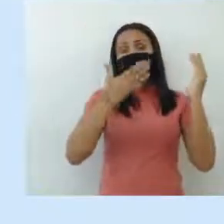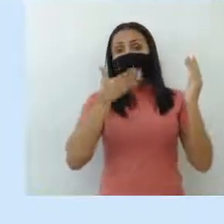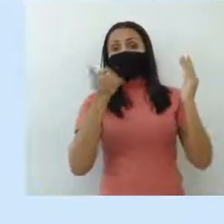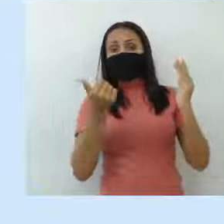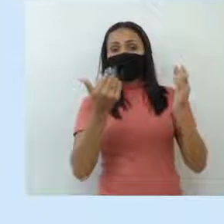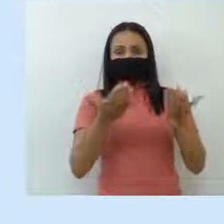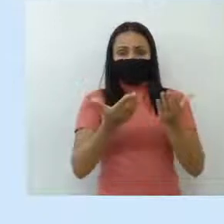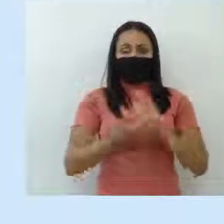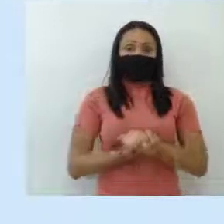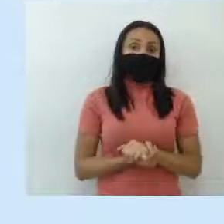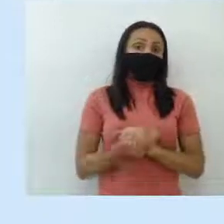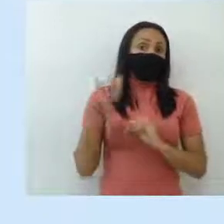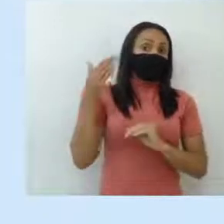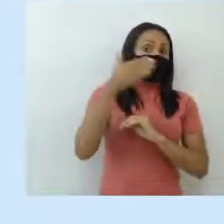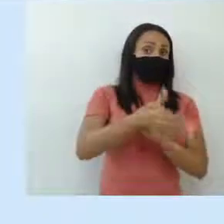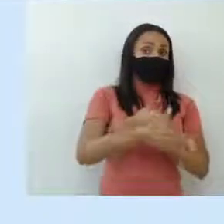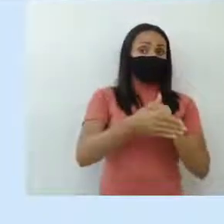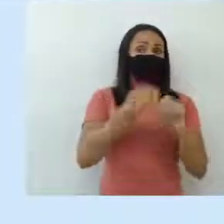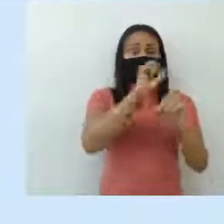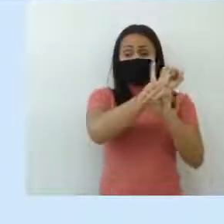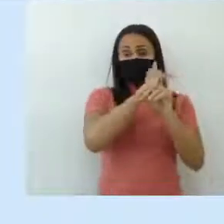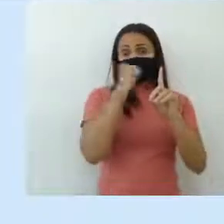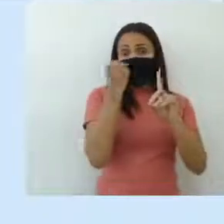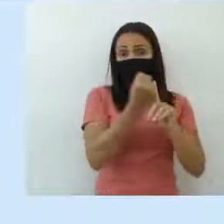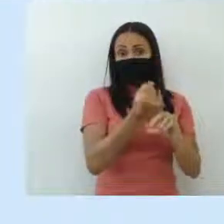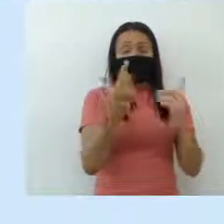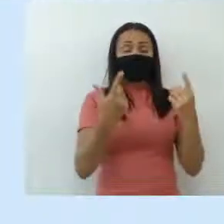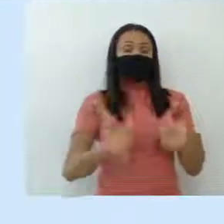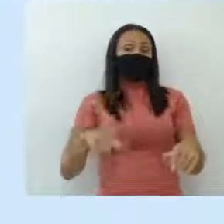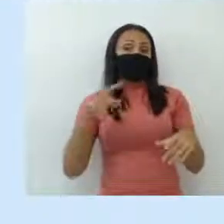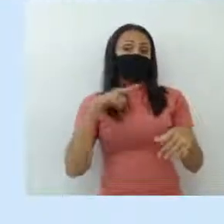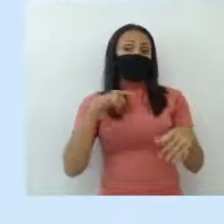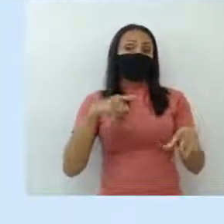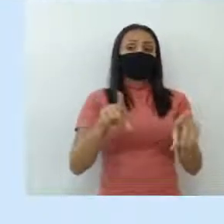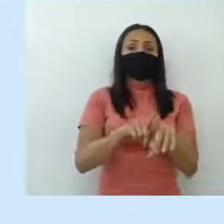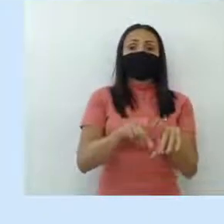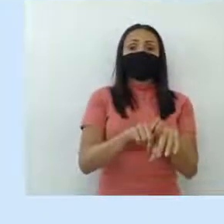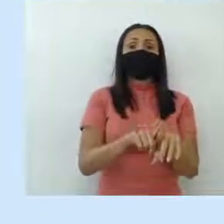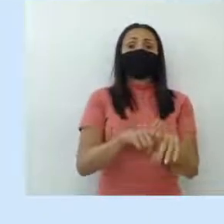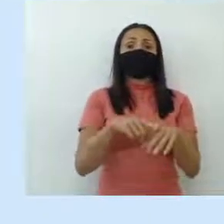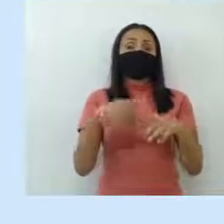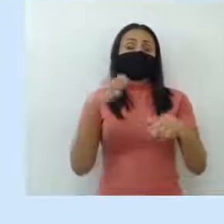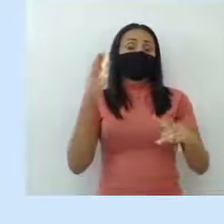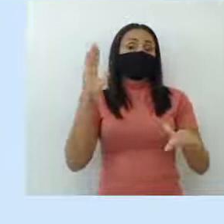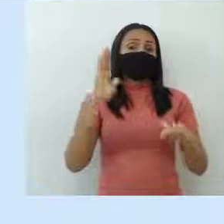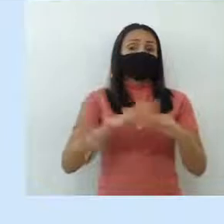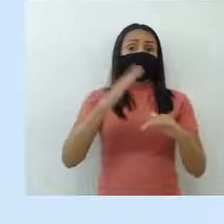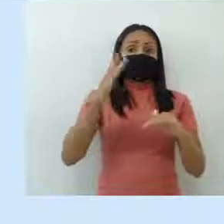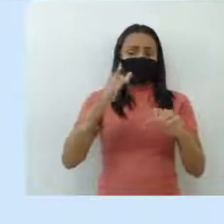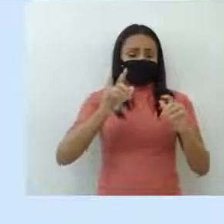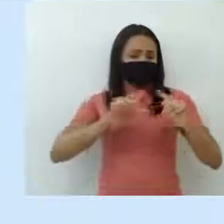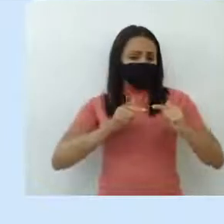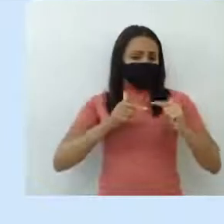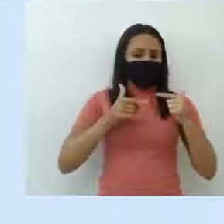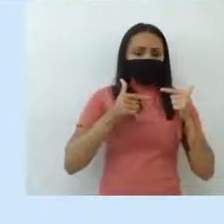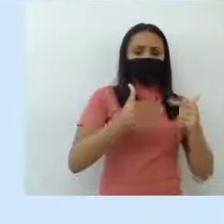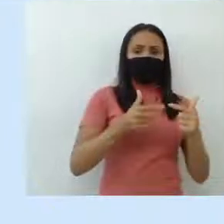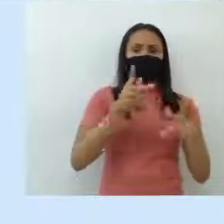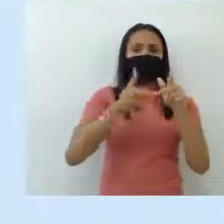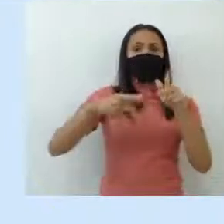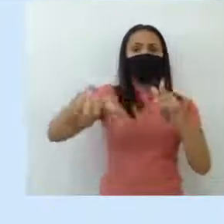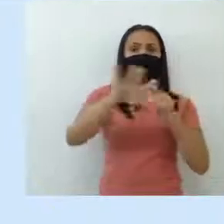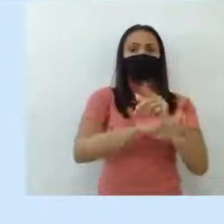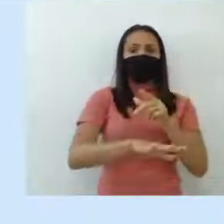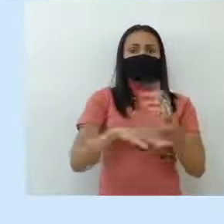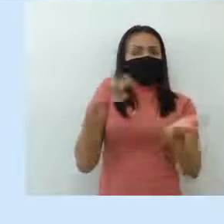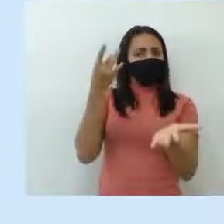dentro daquela sociedade. E também tinham maiores, né, condições de enfrentar os povos inimigos,